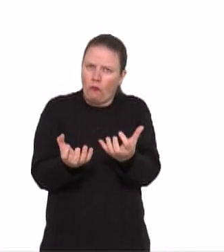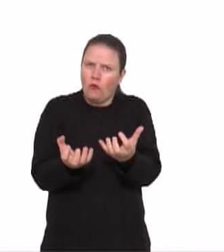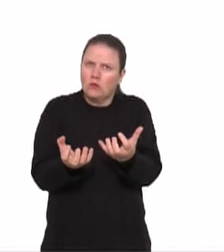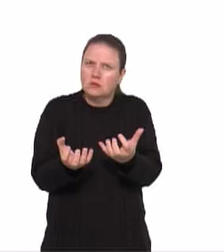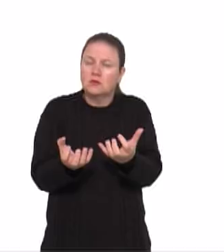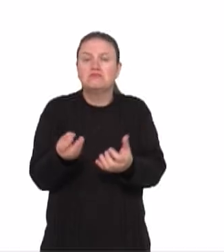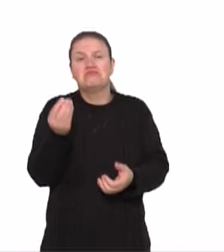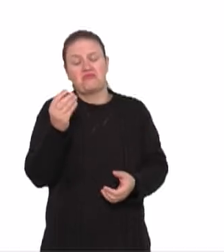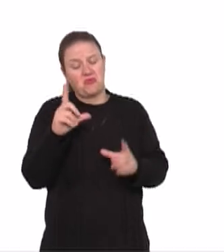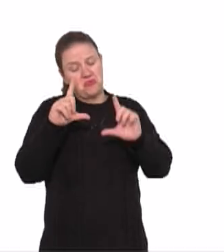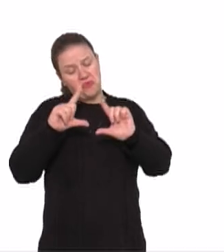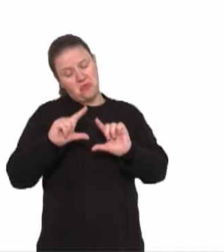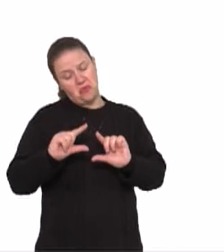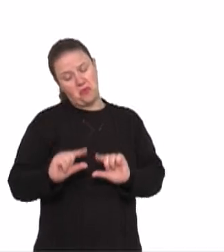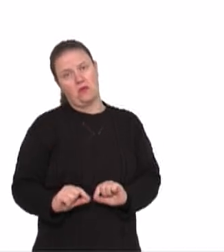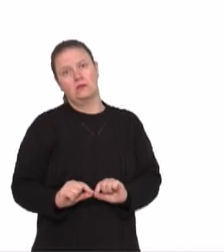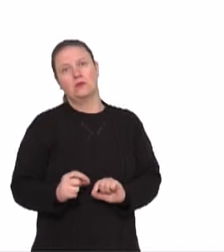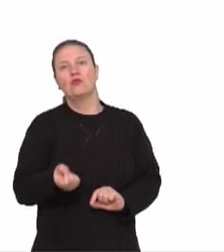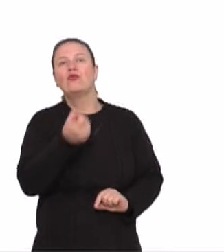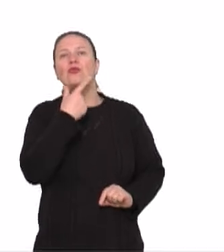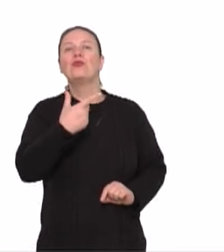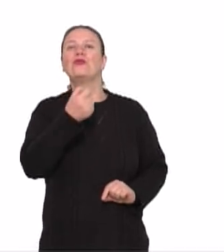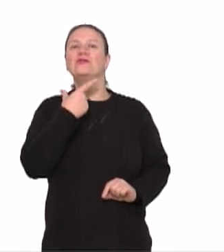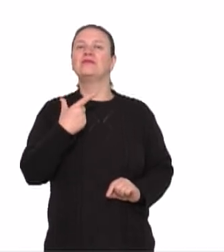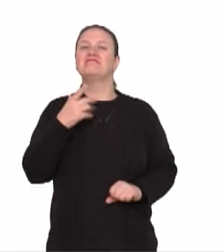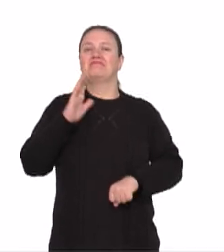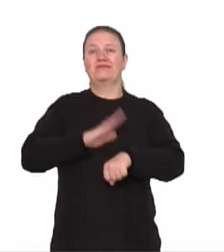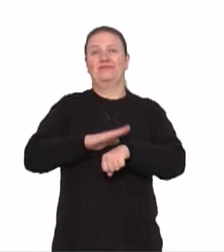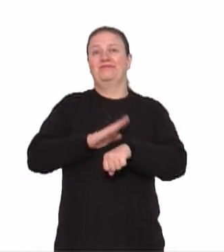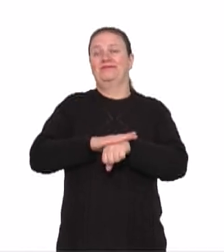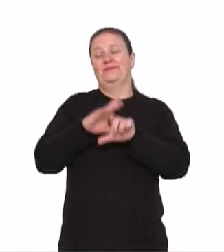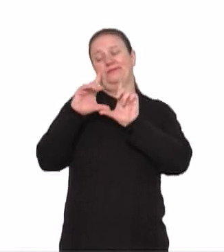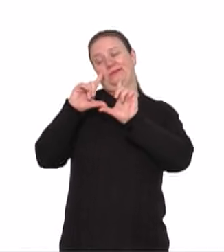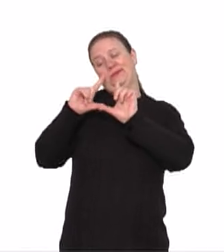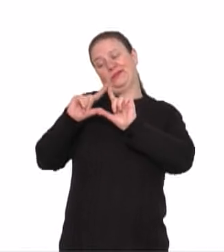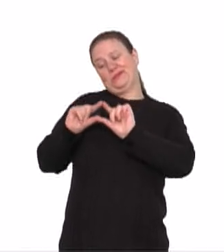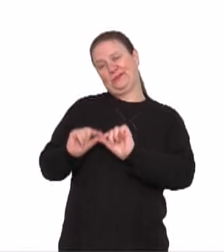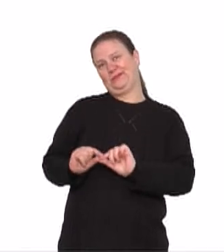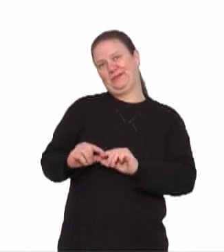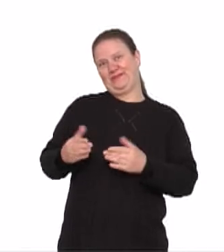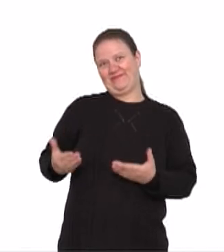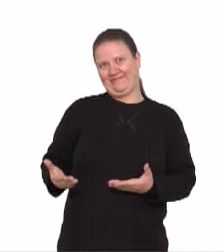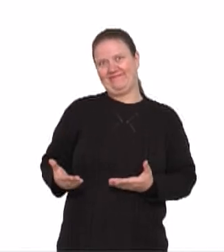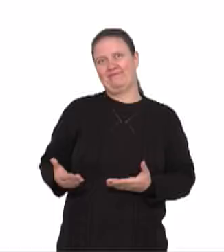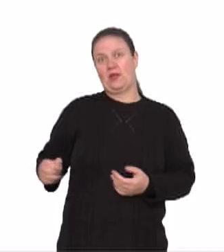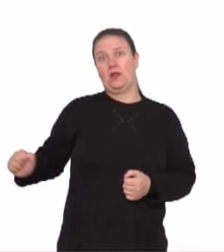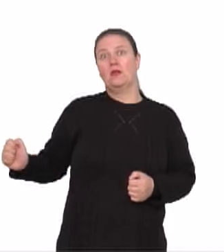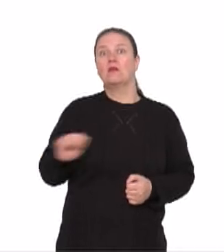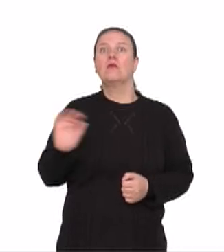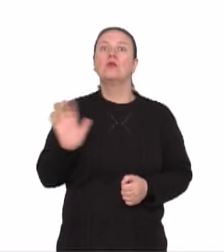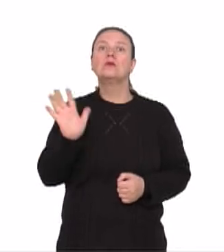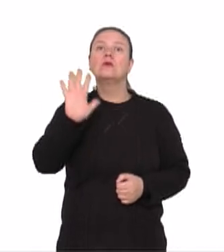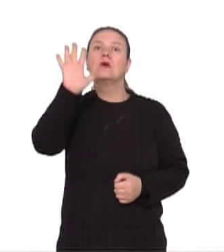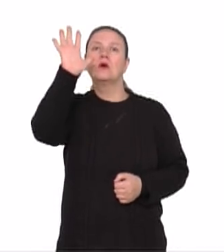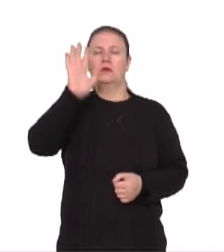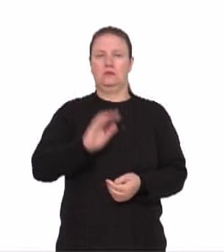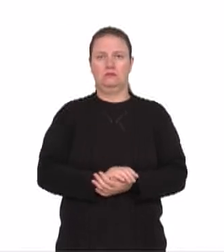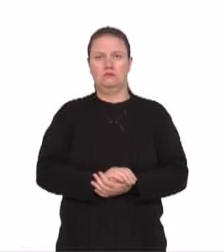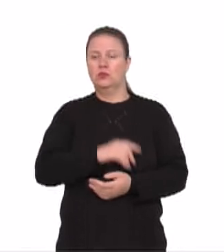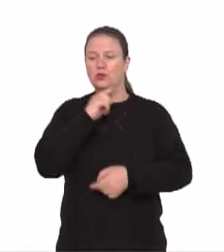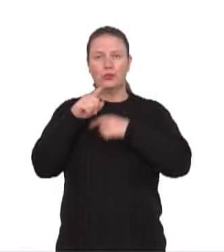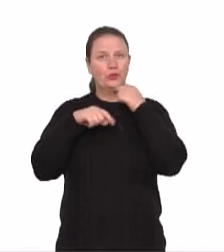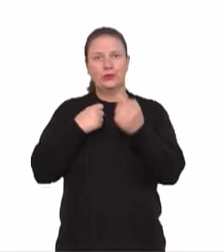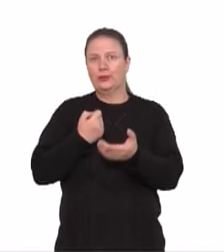uma tentativa de provocar o humor por conta de que nesse momento o gás de cozinha havia subido muito o preço, né? Estava com o preço